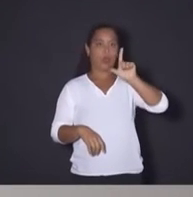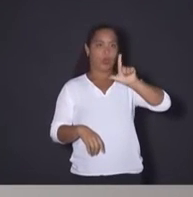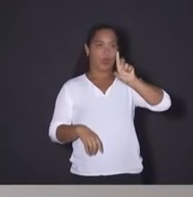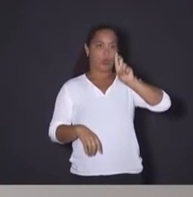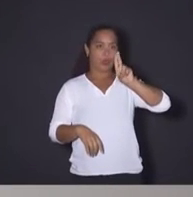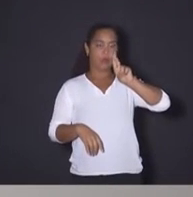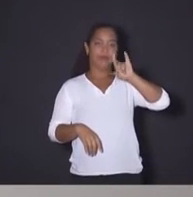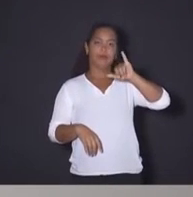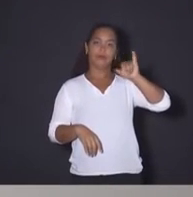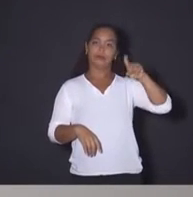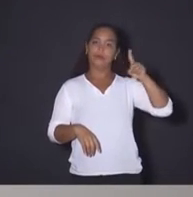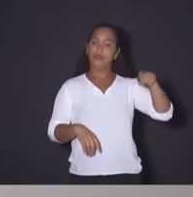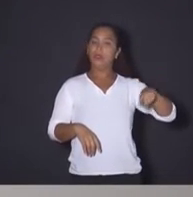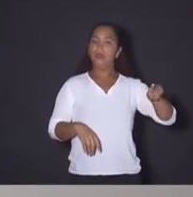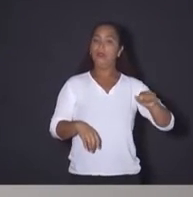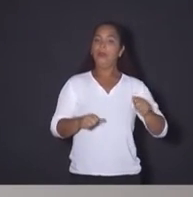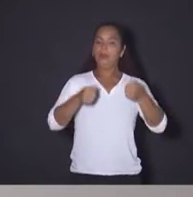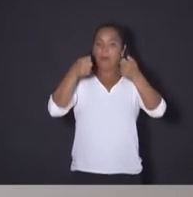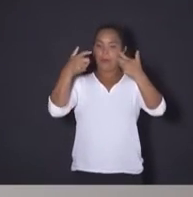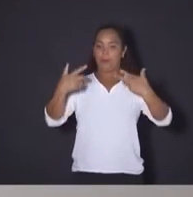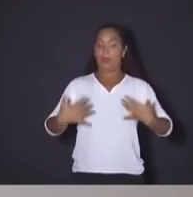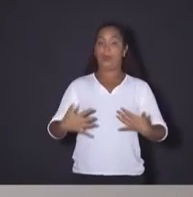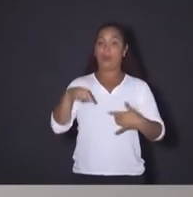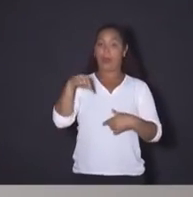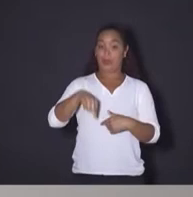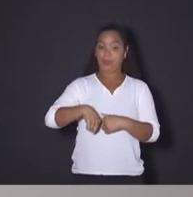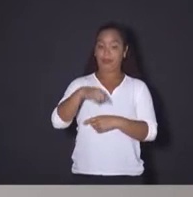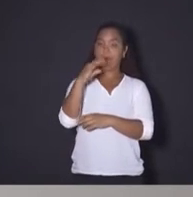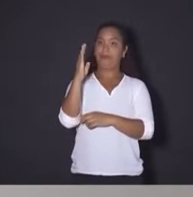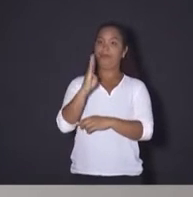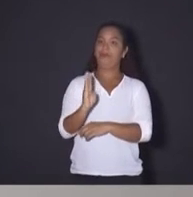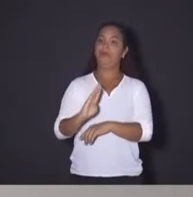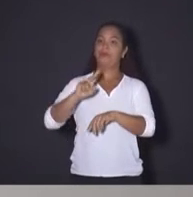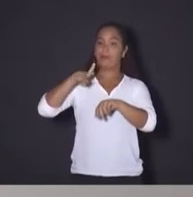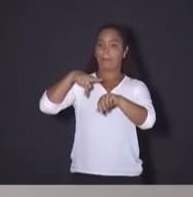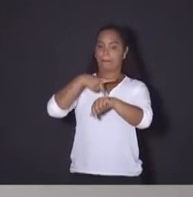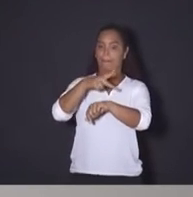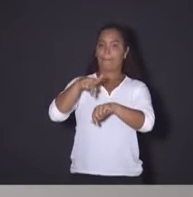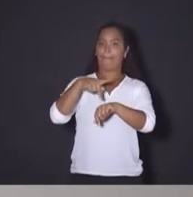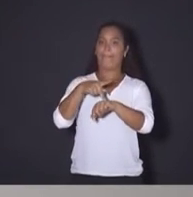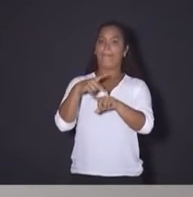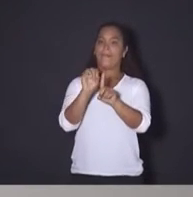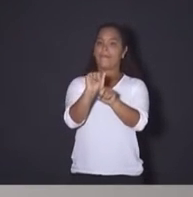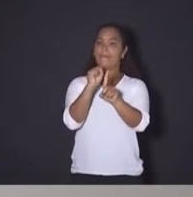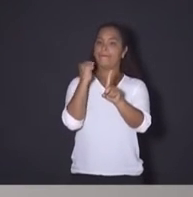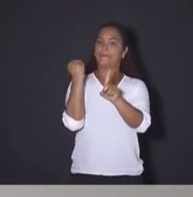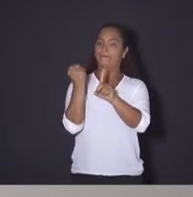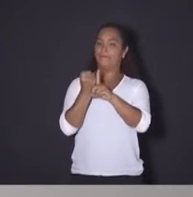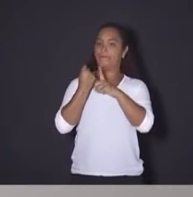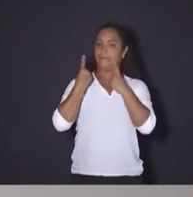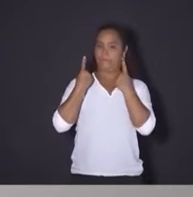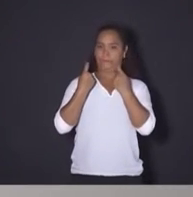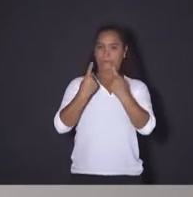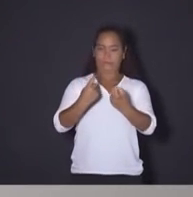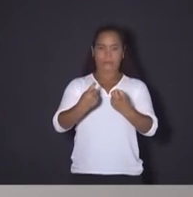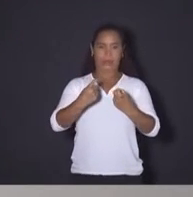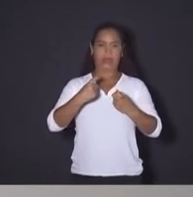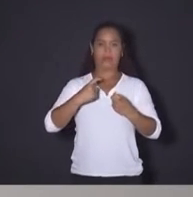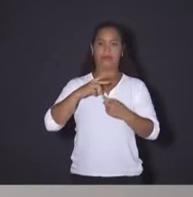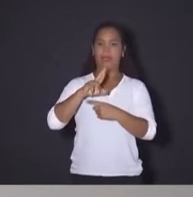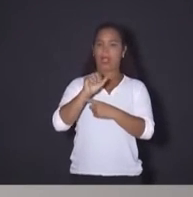nós neste país que numa sociedade violentamente racista